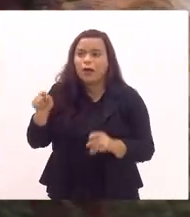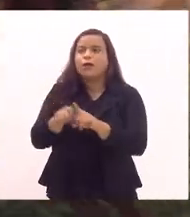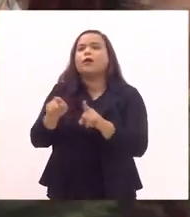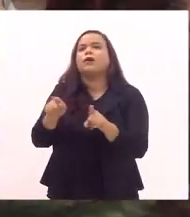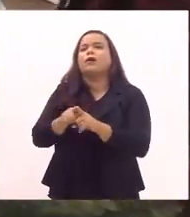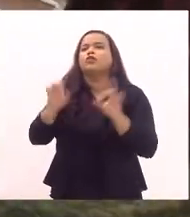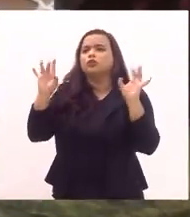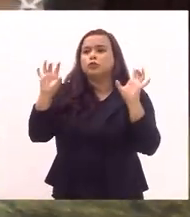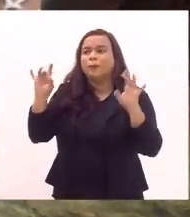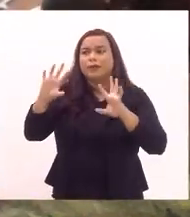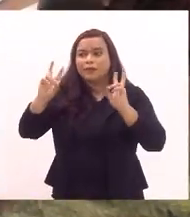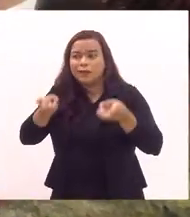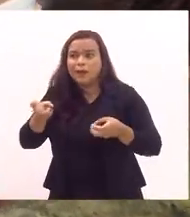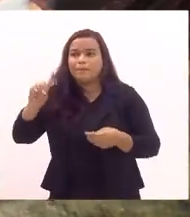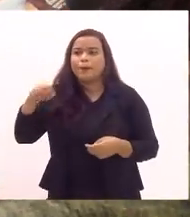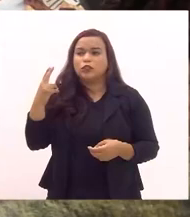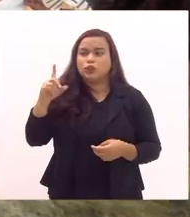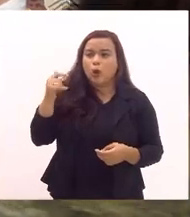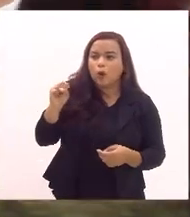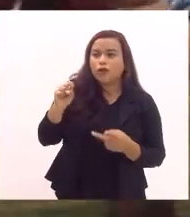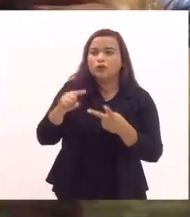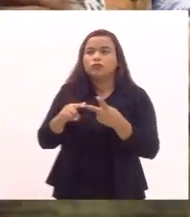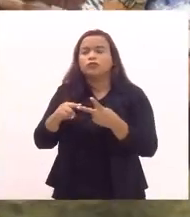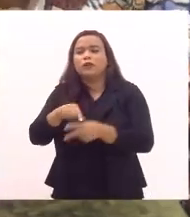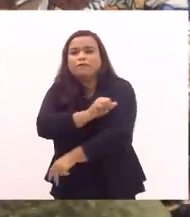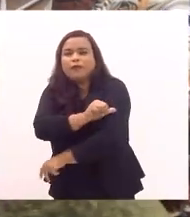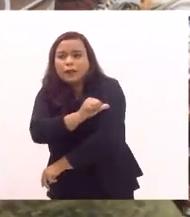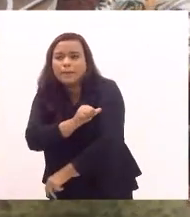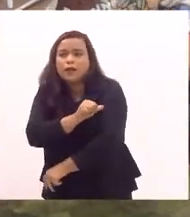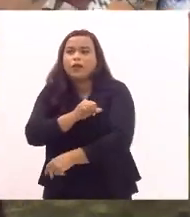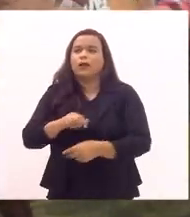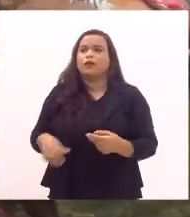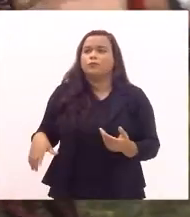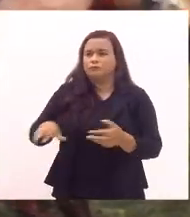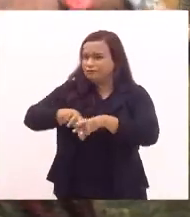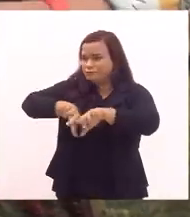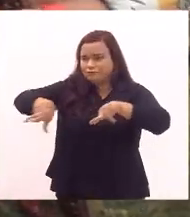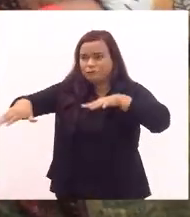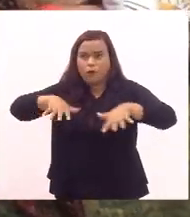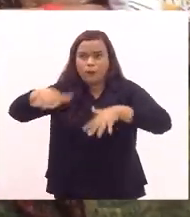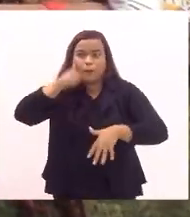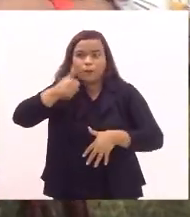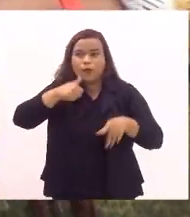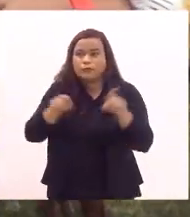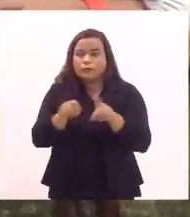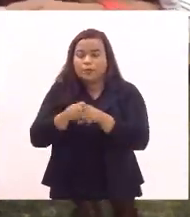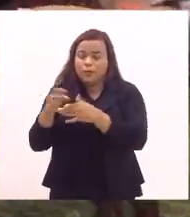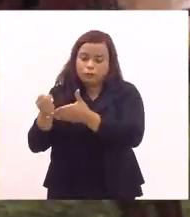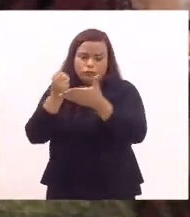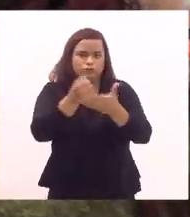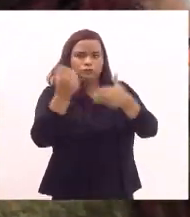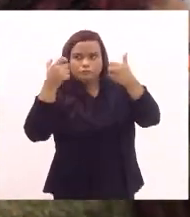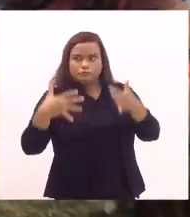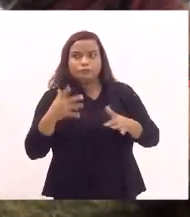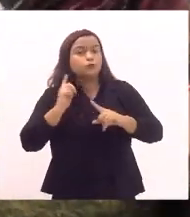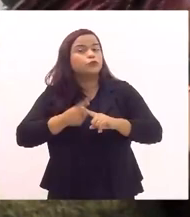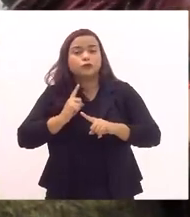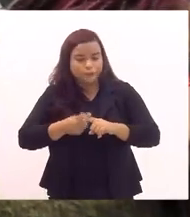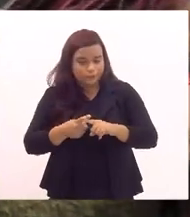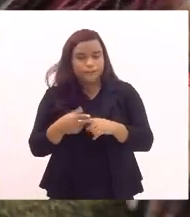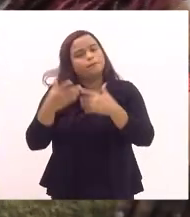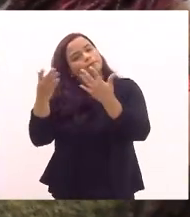enfermeiras obstétricas e movimentos de mulheres porque eu tô trazendo essa situação aqui seu presidente por e